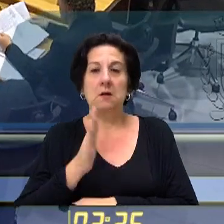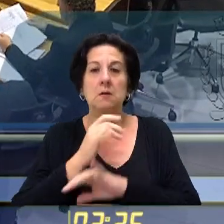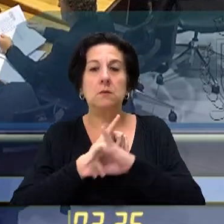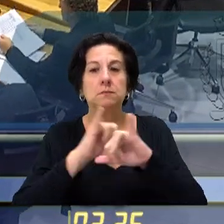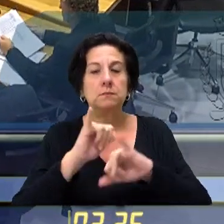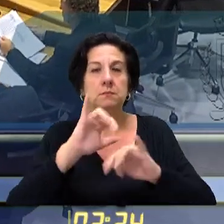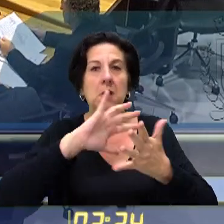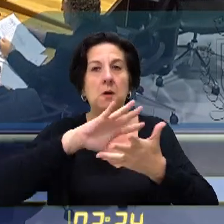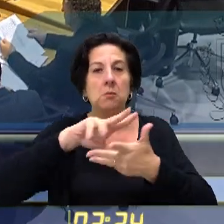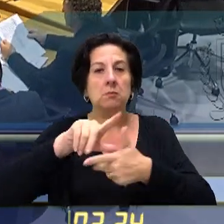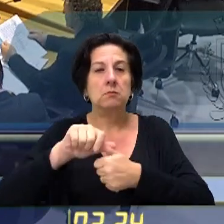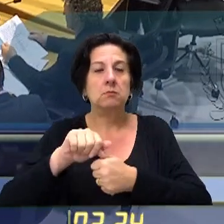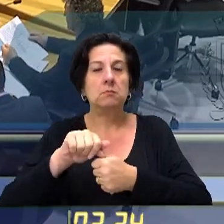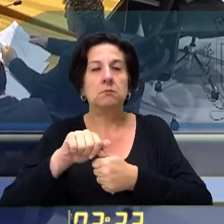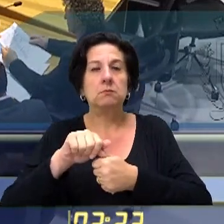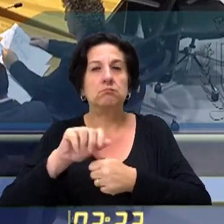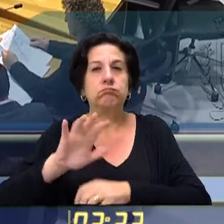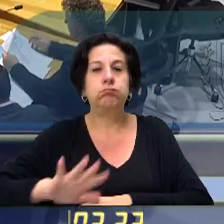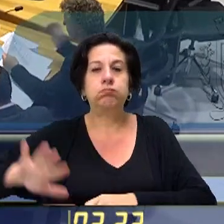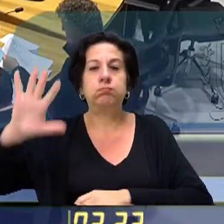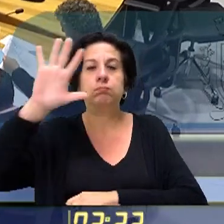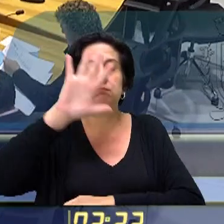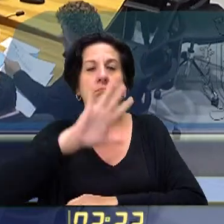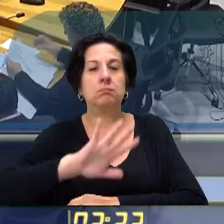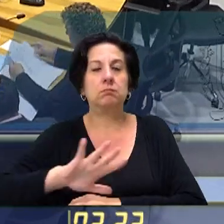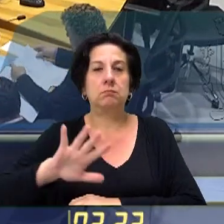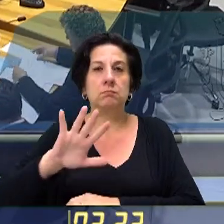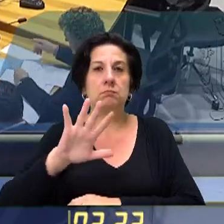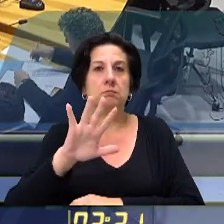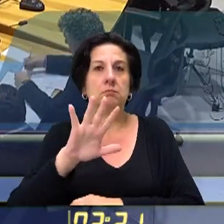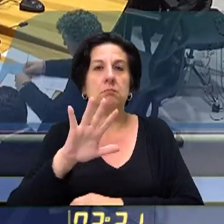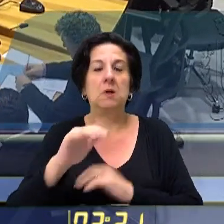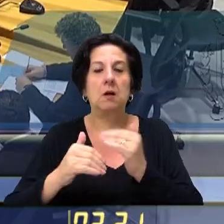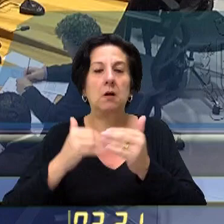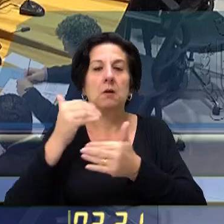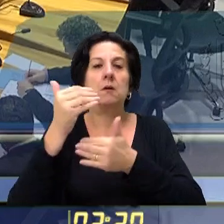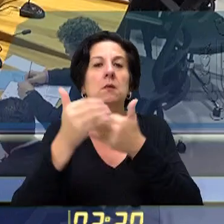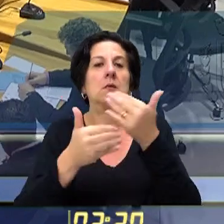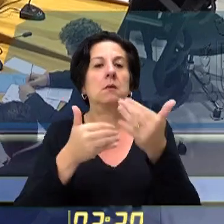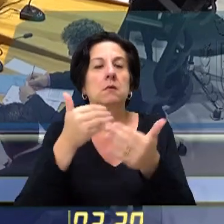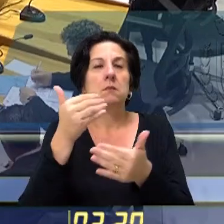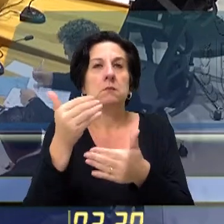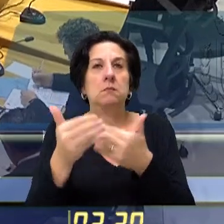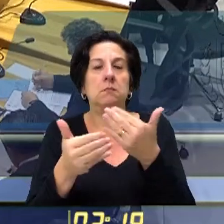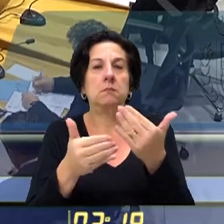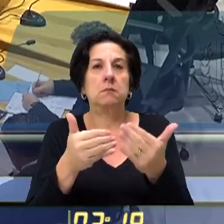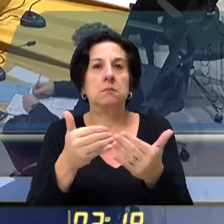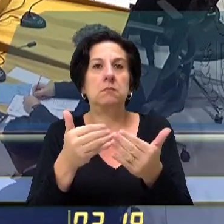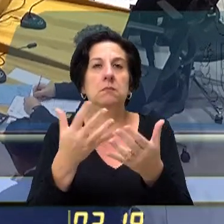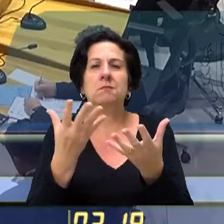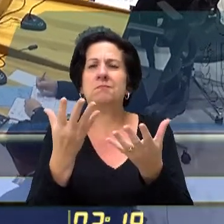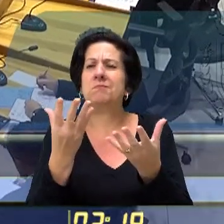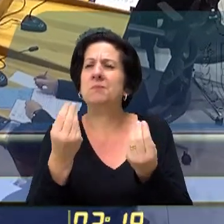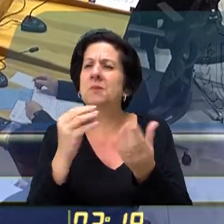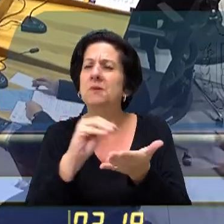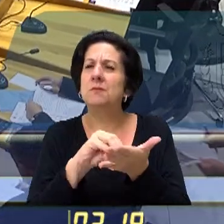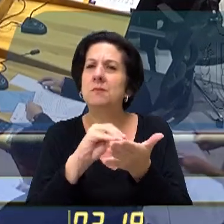campanha mundial e muito importante, mas apesar dos avanços, há muita